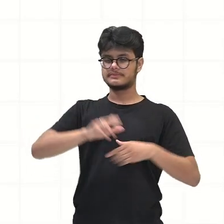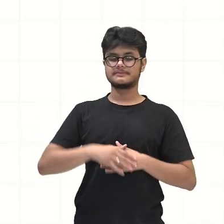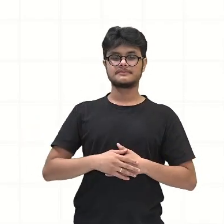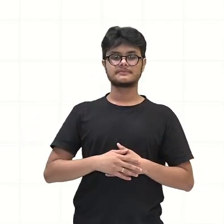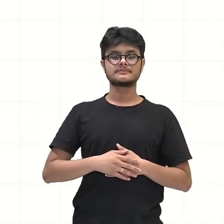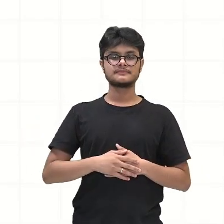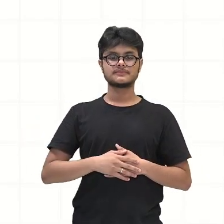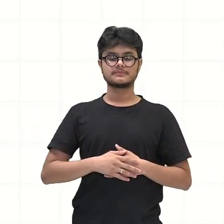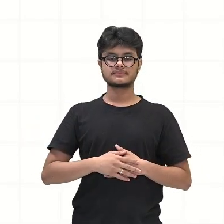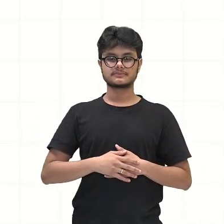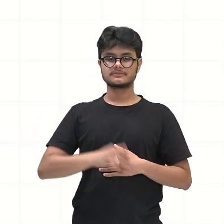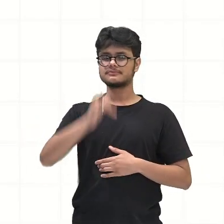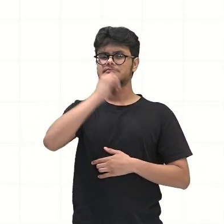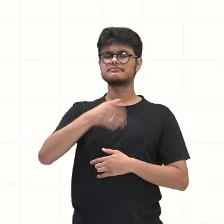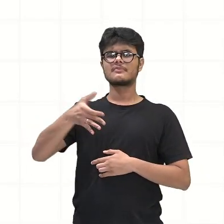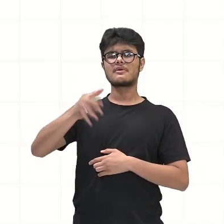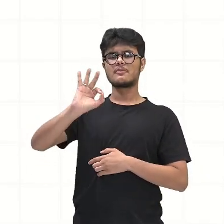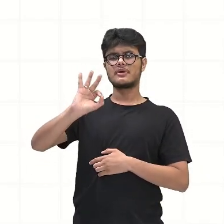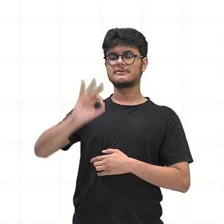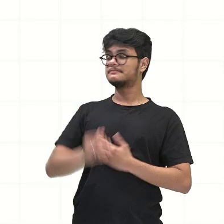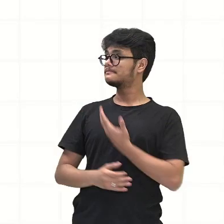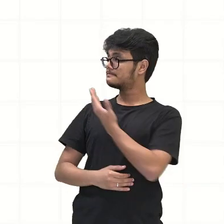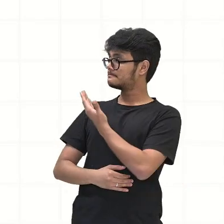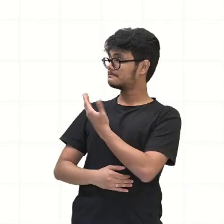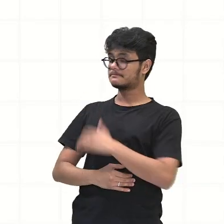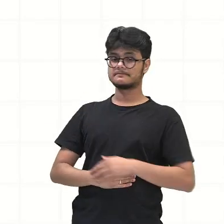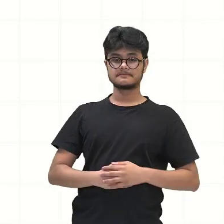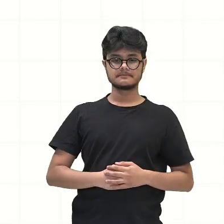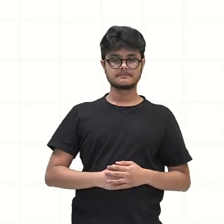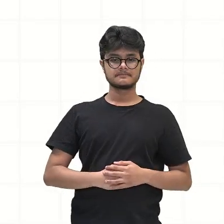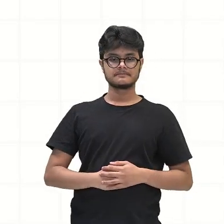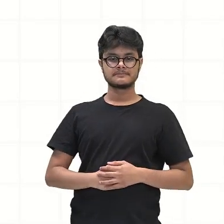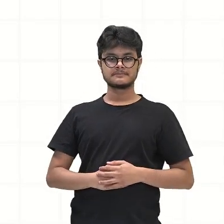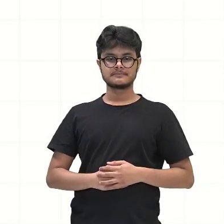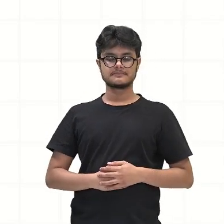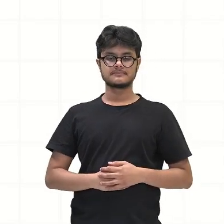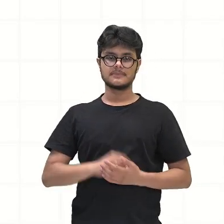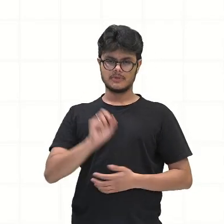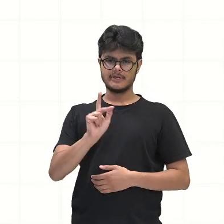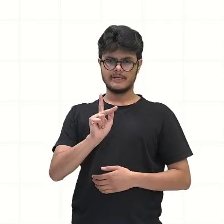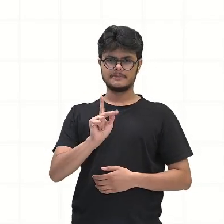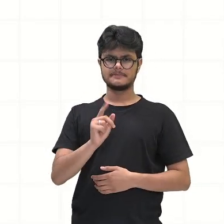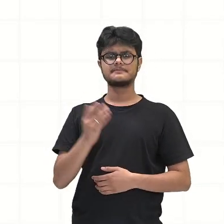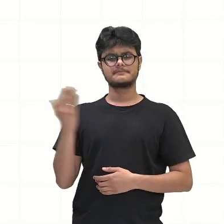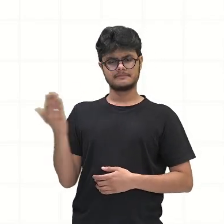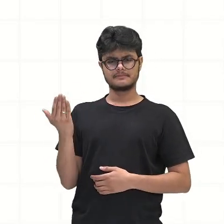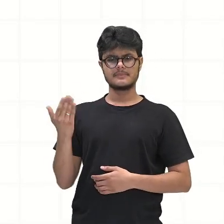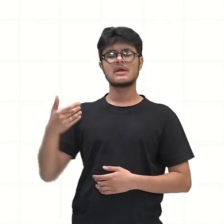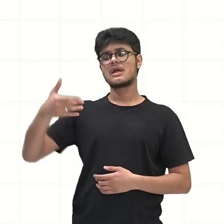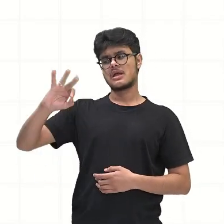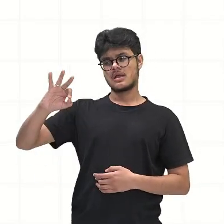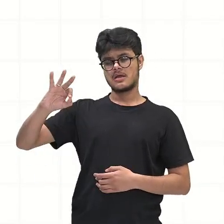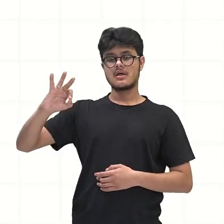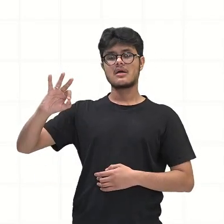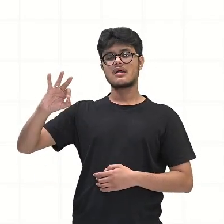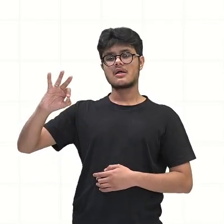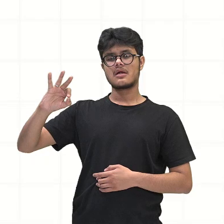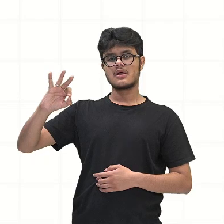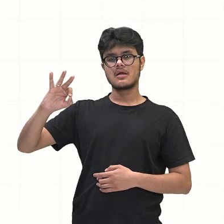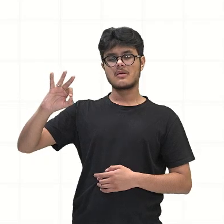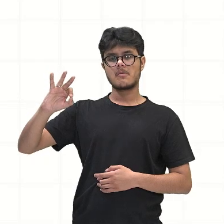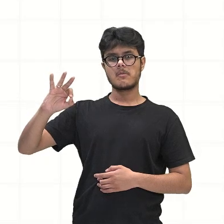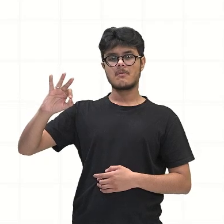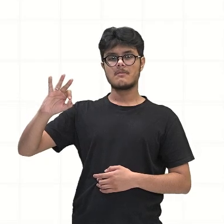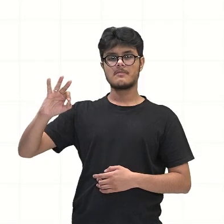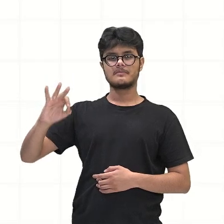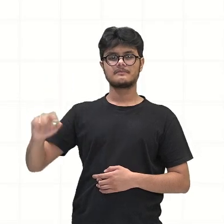aí a gente tem uma moeda. Essa moeda está mostrando aí as duas faces, né? Cara e coroa. E aqui